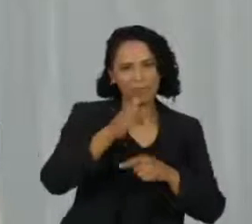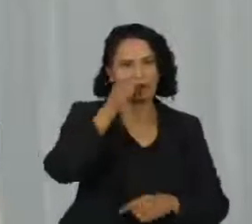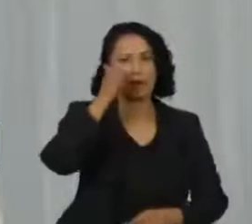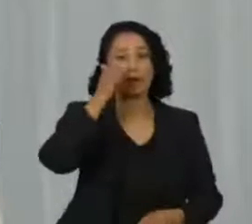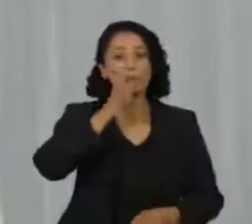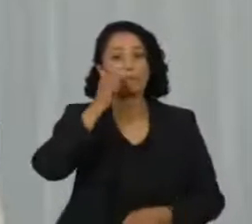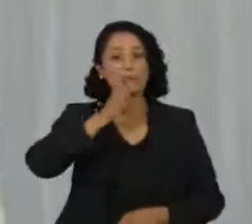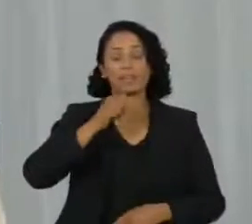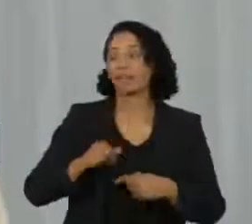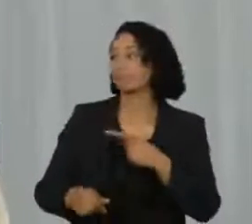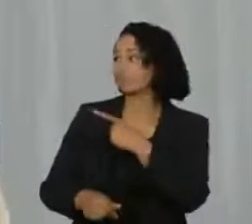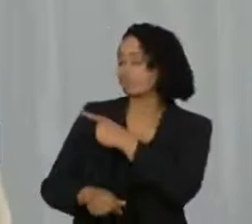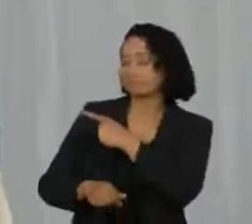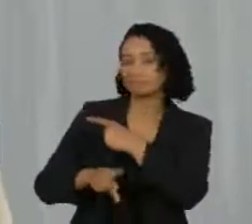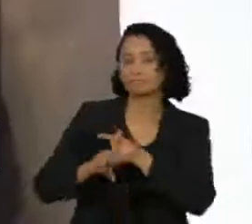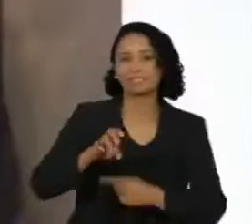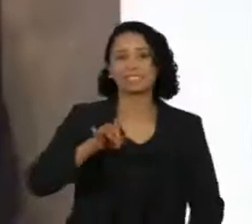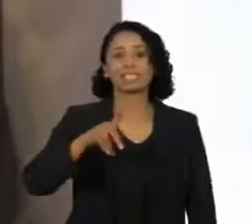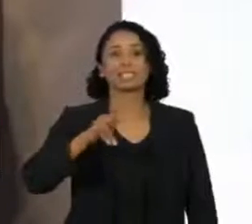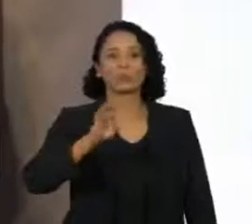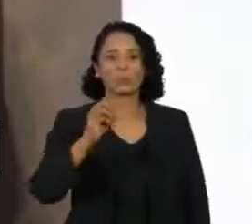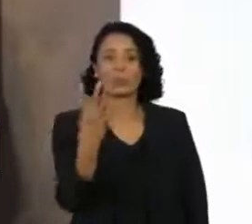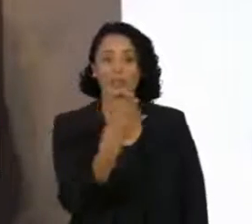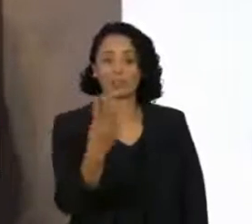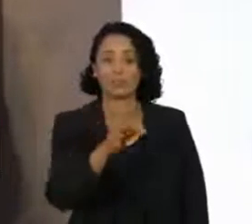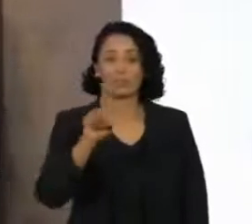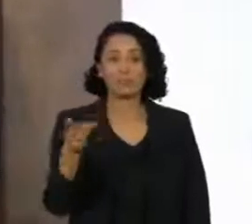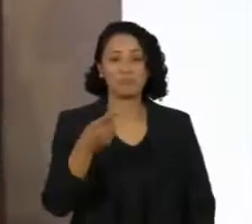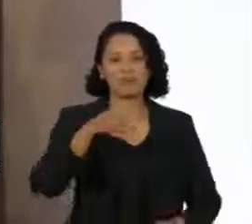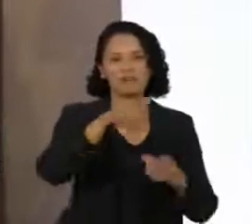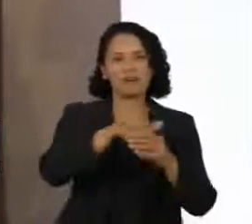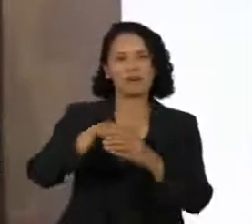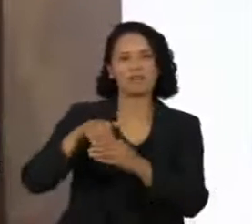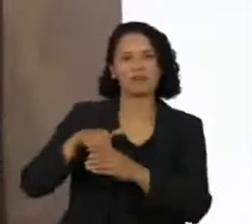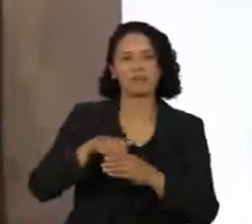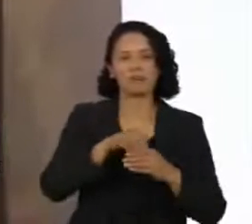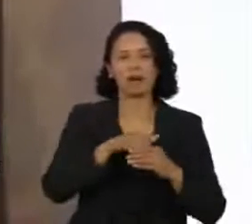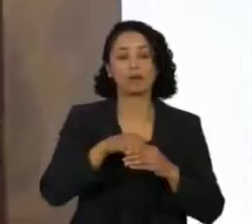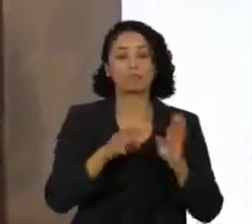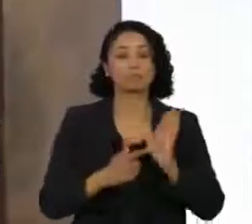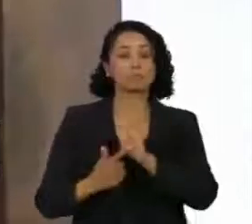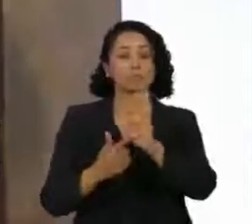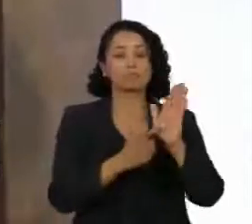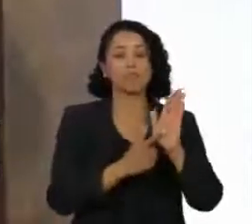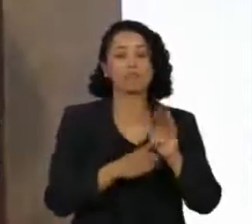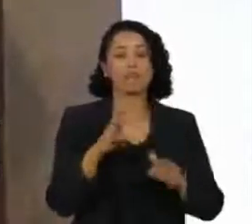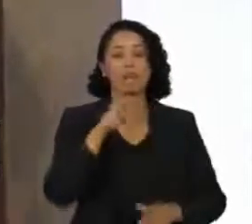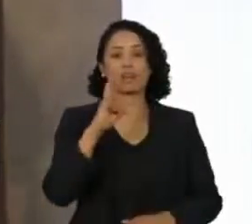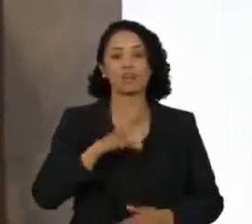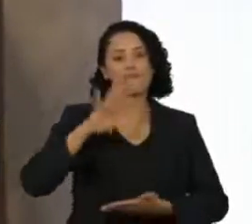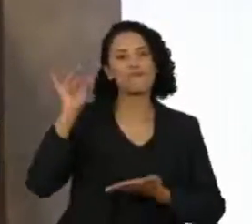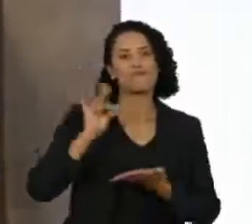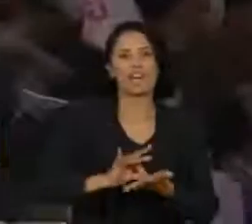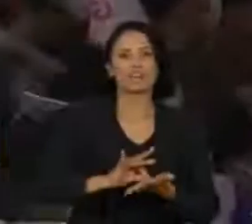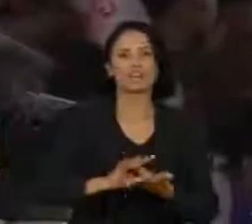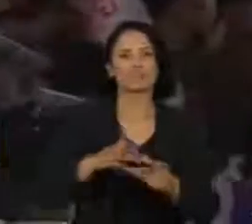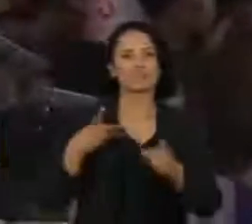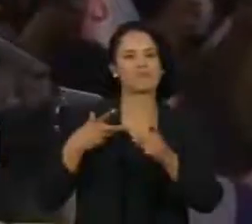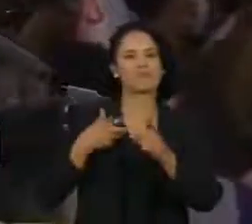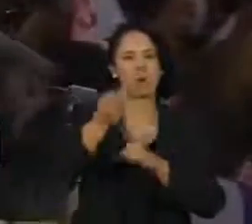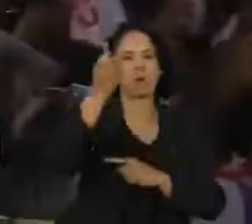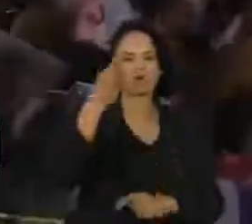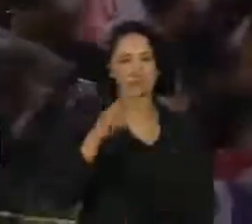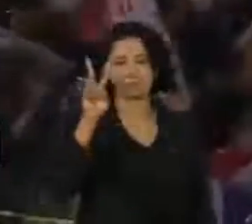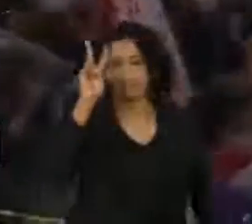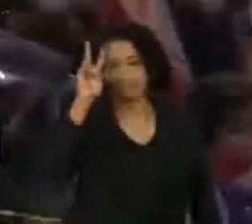fujimori por apenas 44 mil votos as autoridades eleitorais divulgaram resultados oficial e declararam castijo vencedor